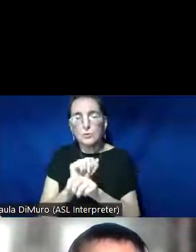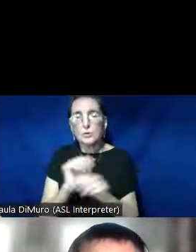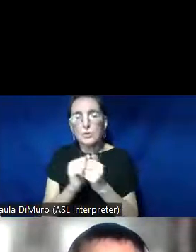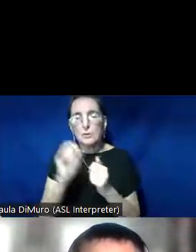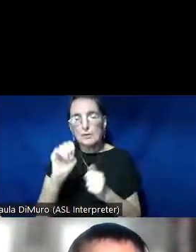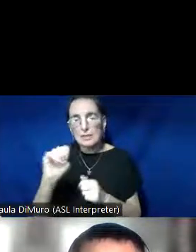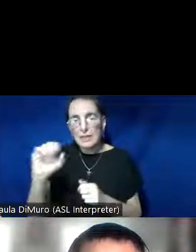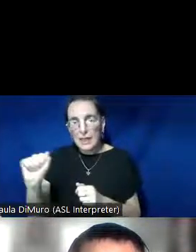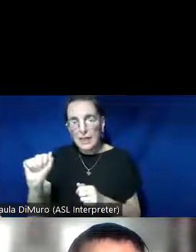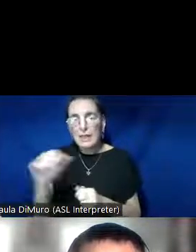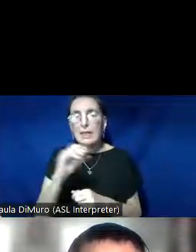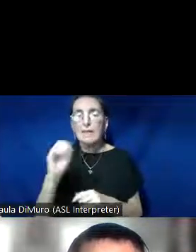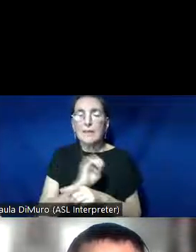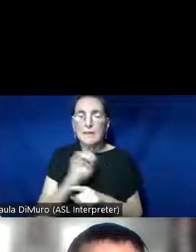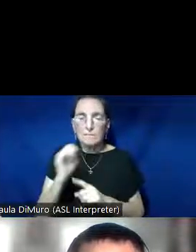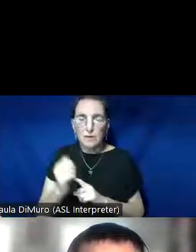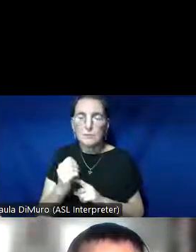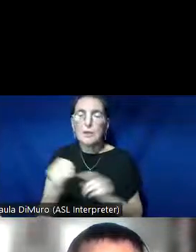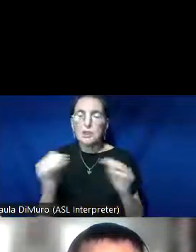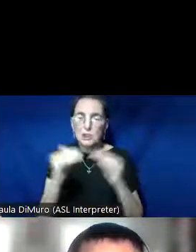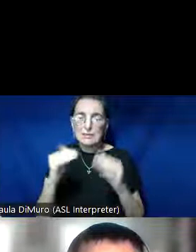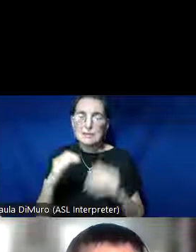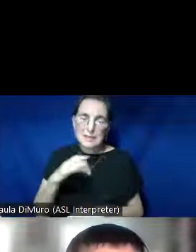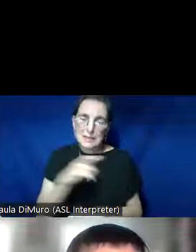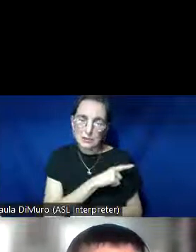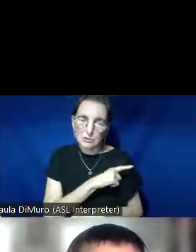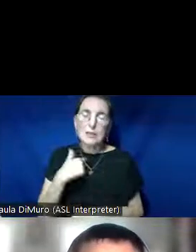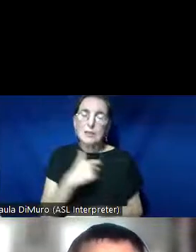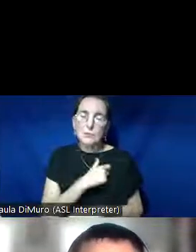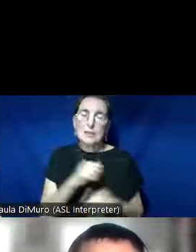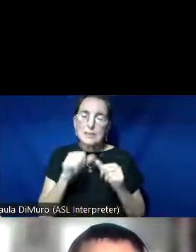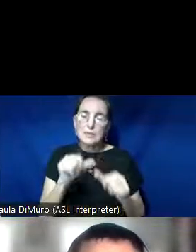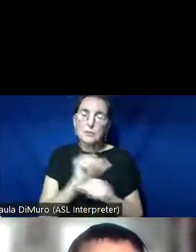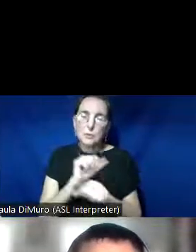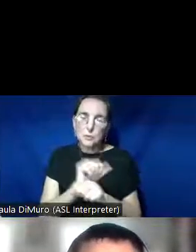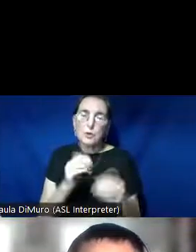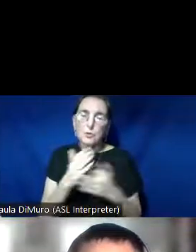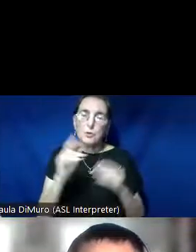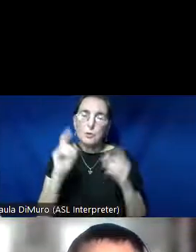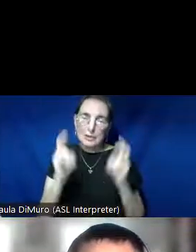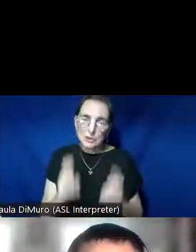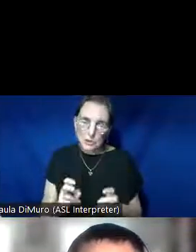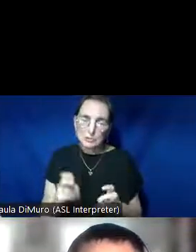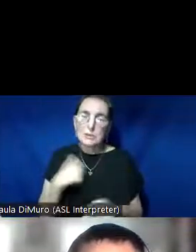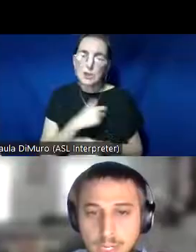e feliz, né, continua a trabalhar na problemas de